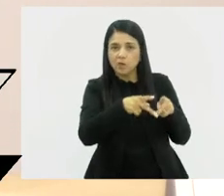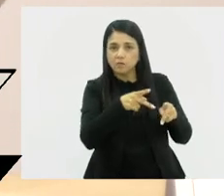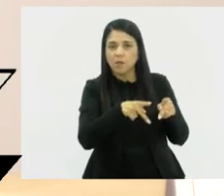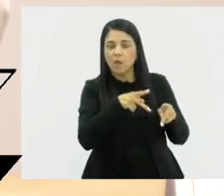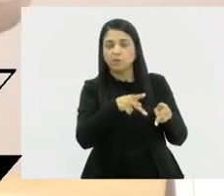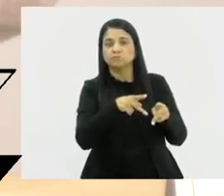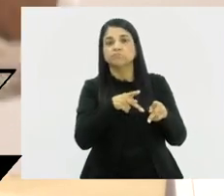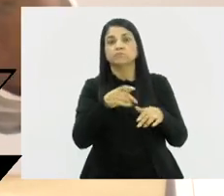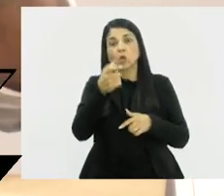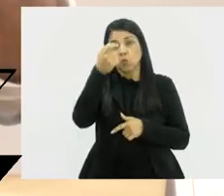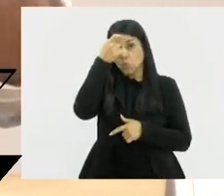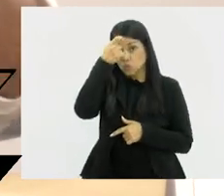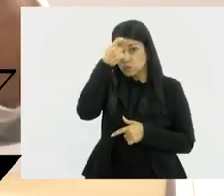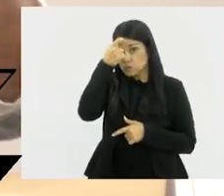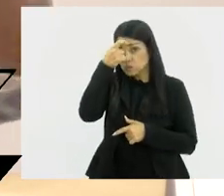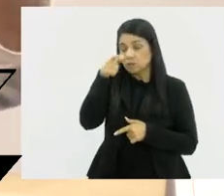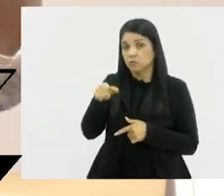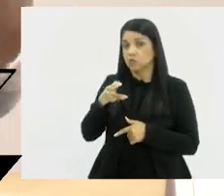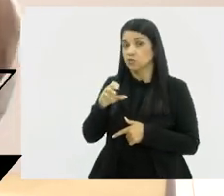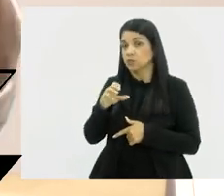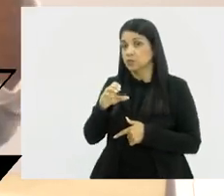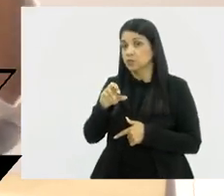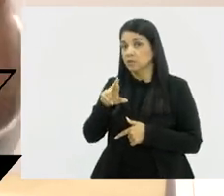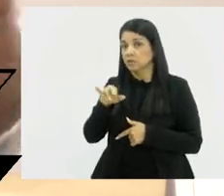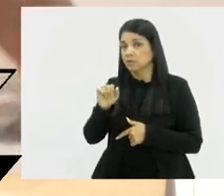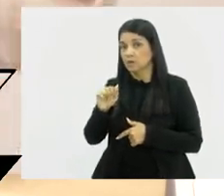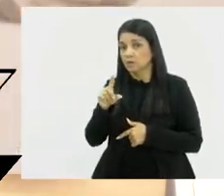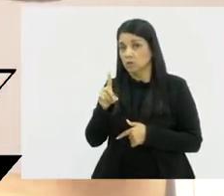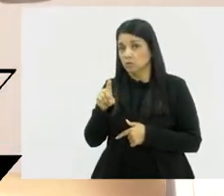a consciência dos criadores e com o